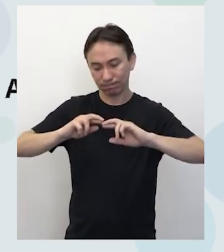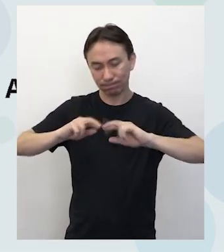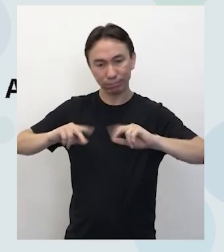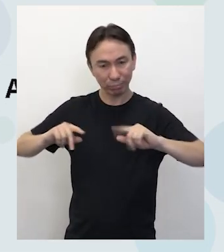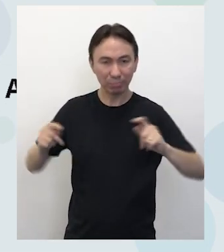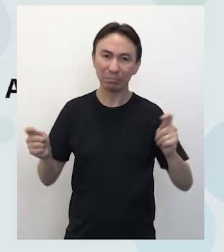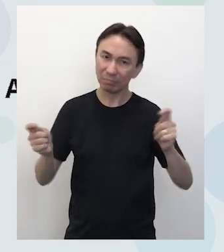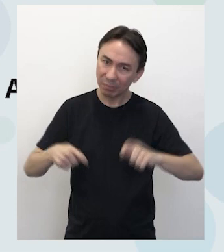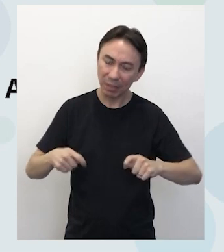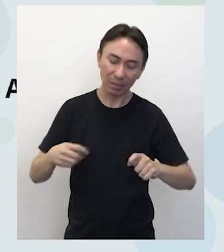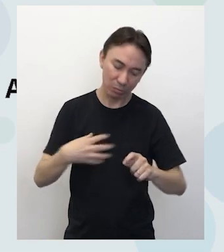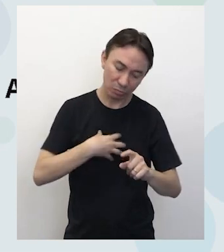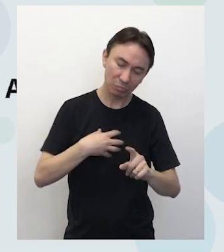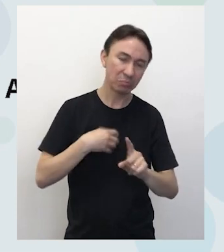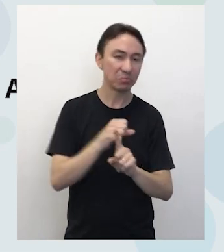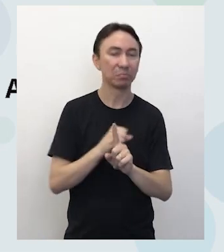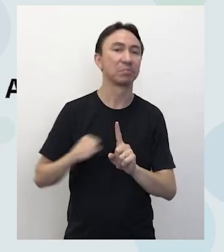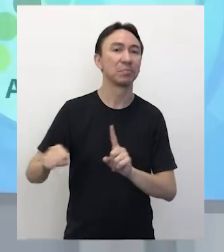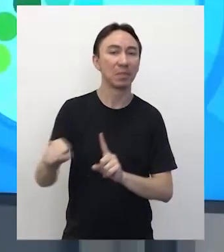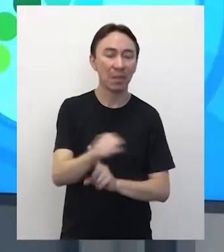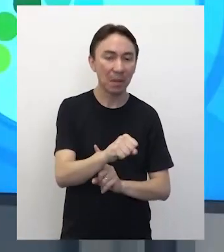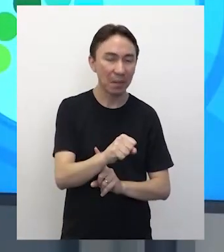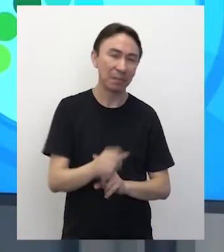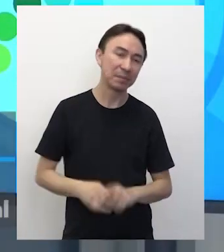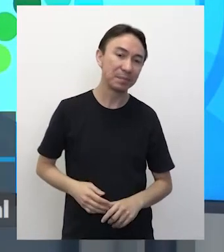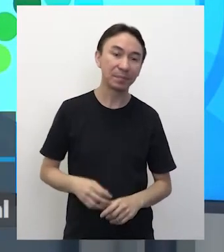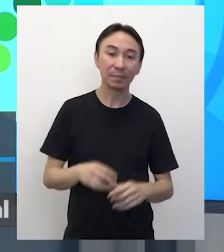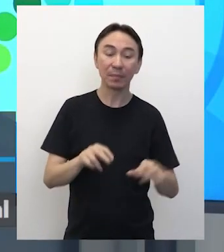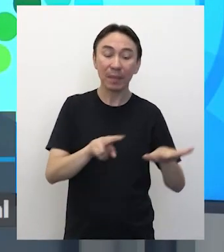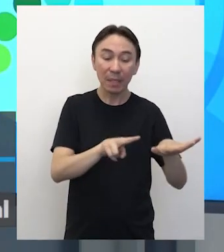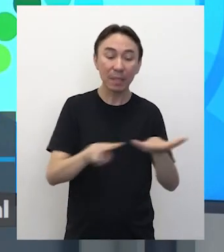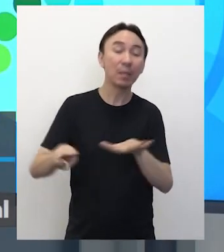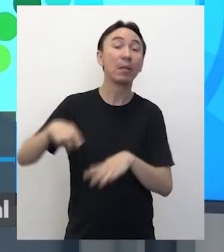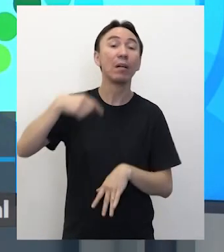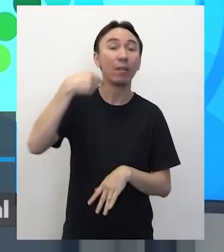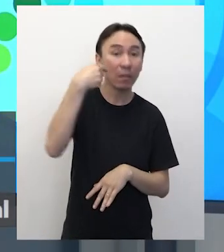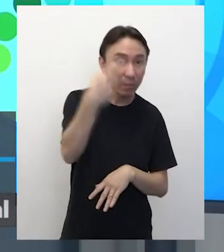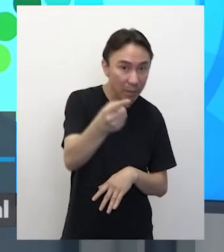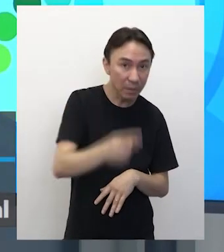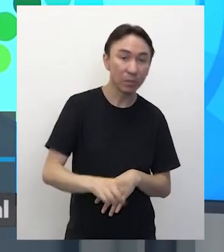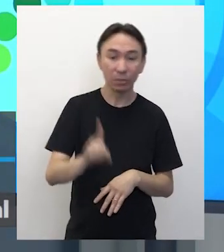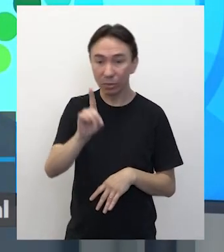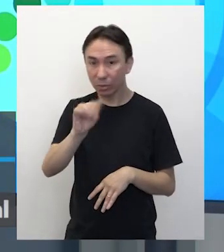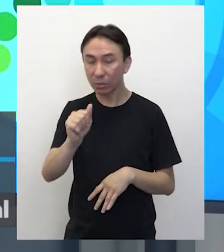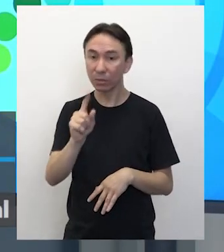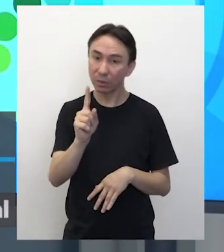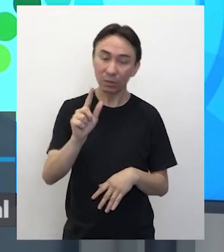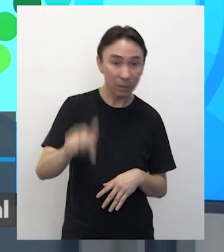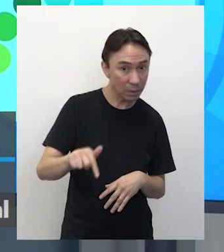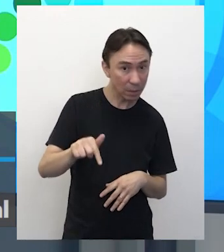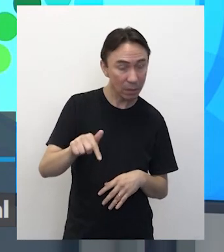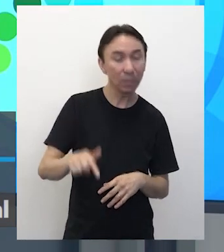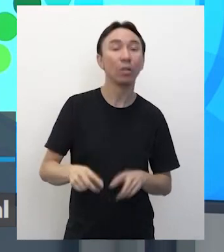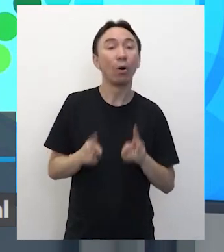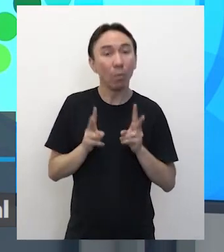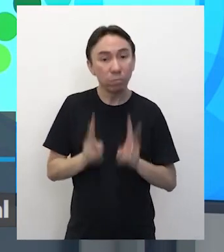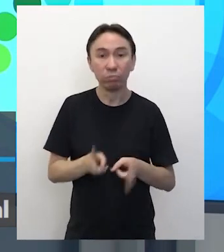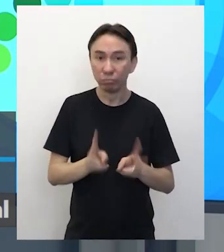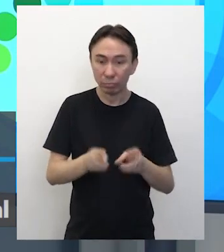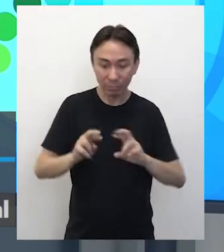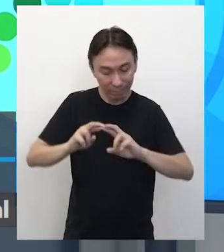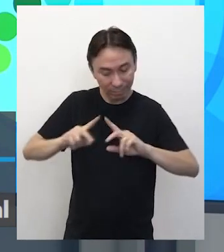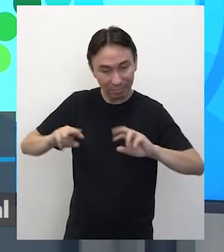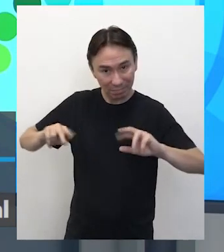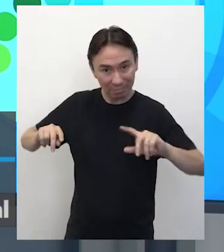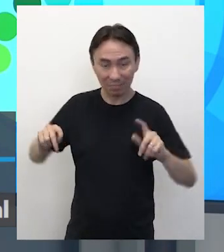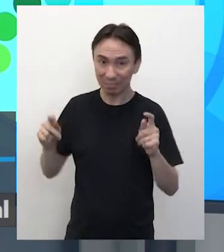Socioemocional. Na semana que vem, no dia 17, a gente vai continuar falando sobre as competências socioemocionais, mas a gente vai